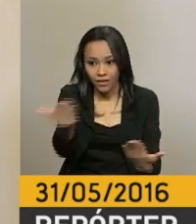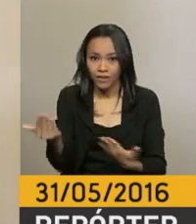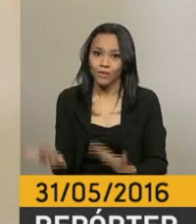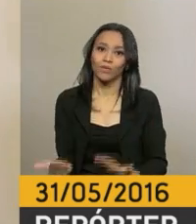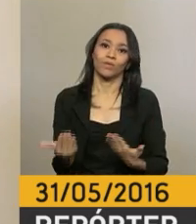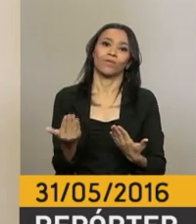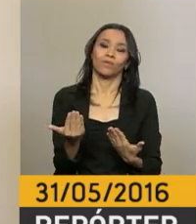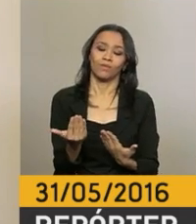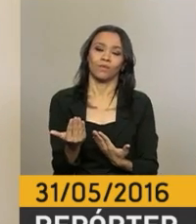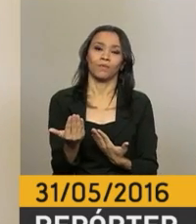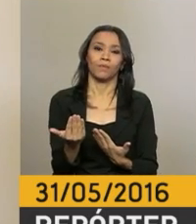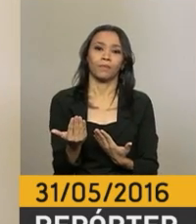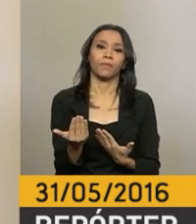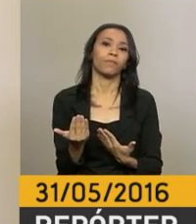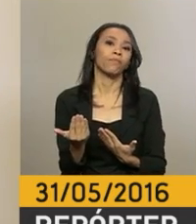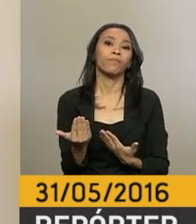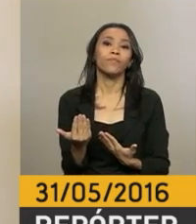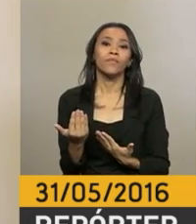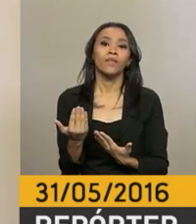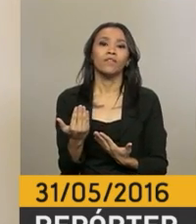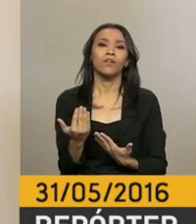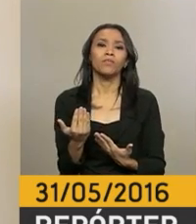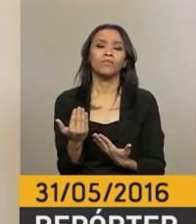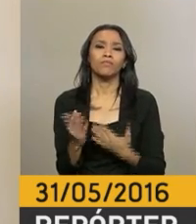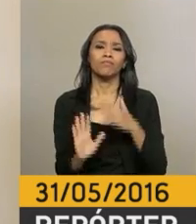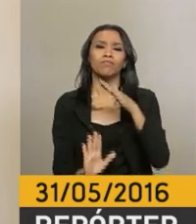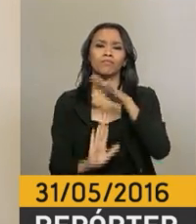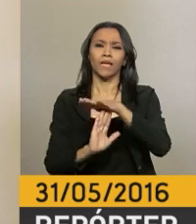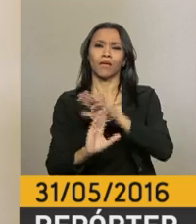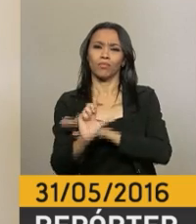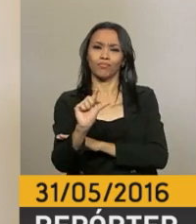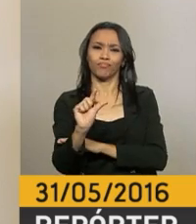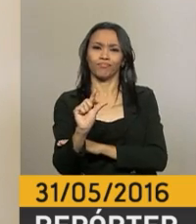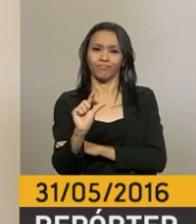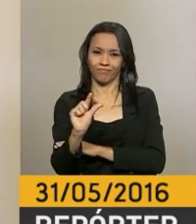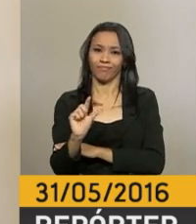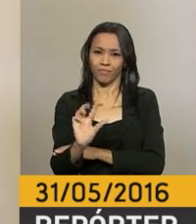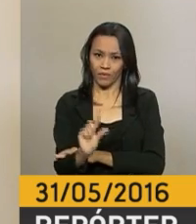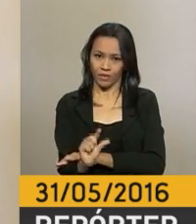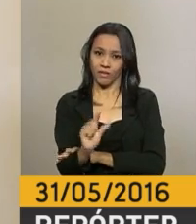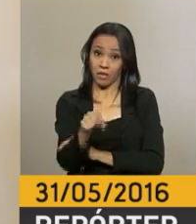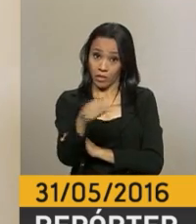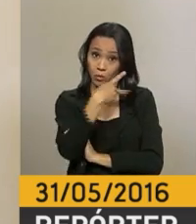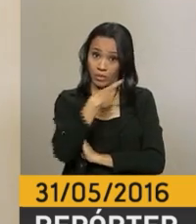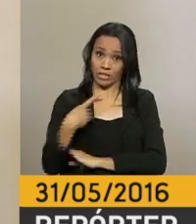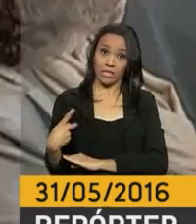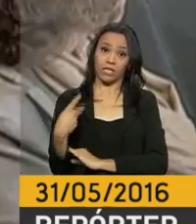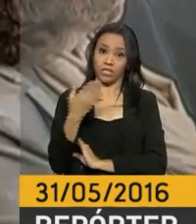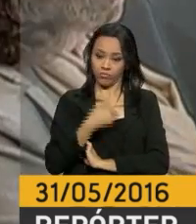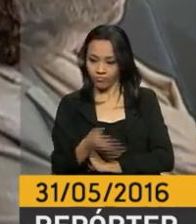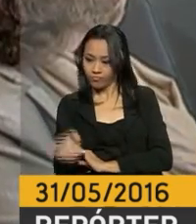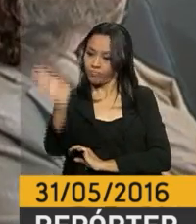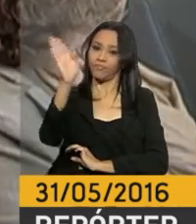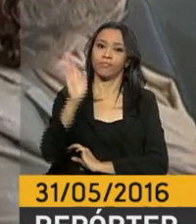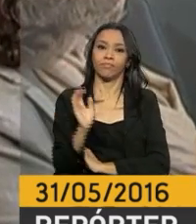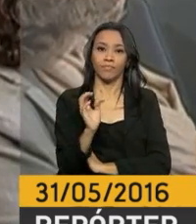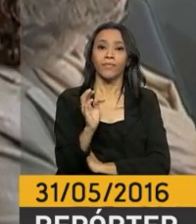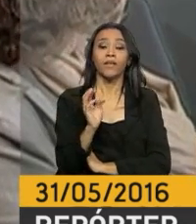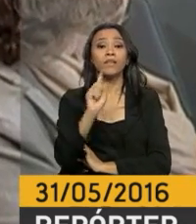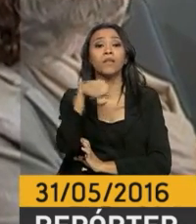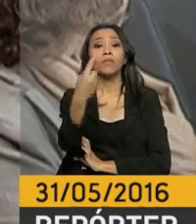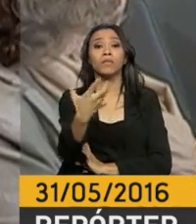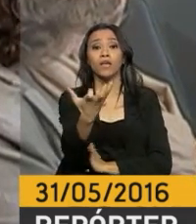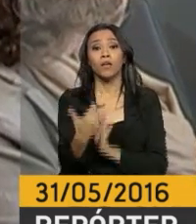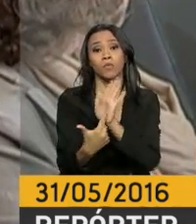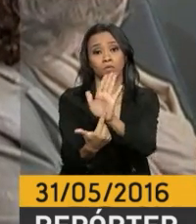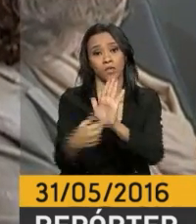só suspender por um segundo para que o presidente possa se retirar, e depois eu quero mostrar para